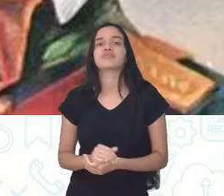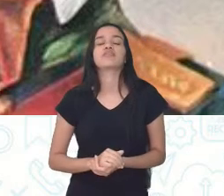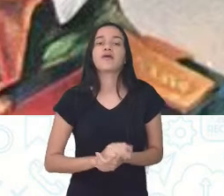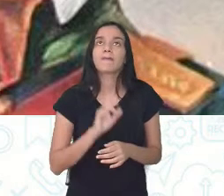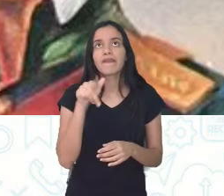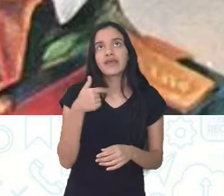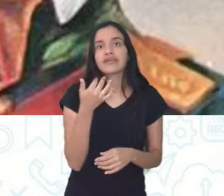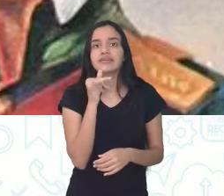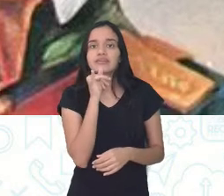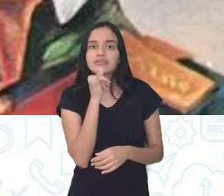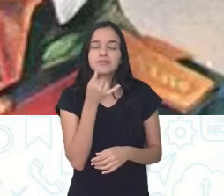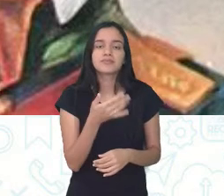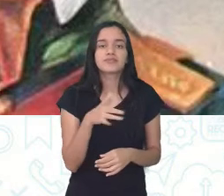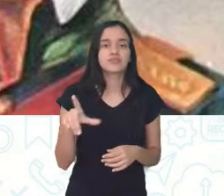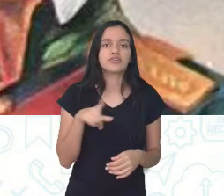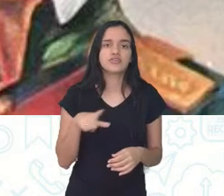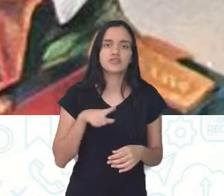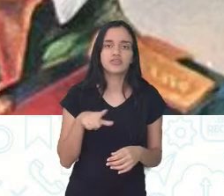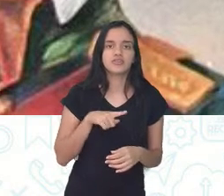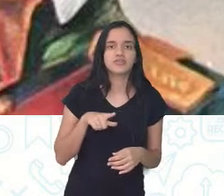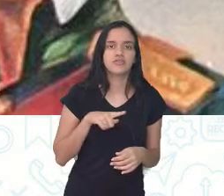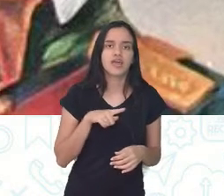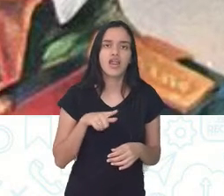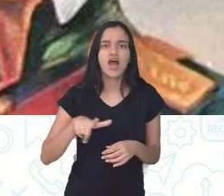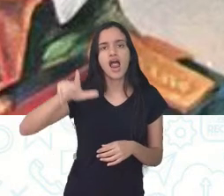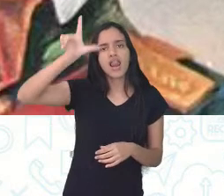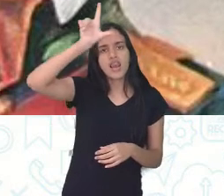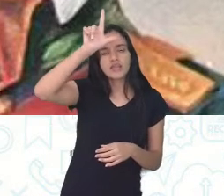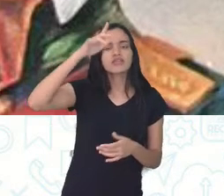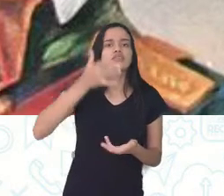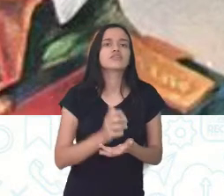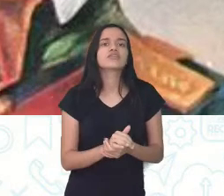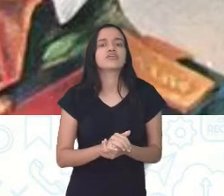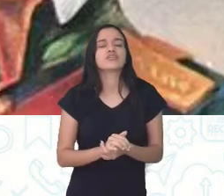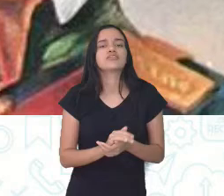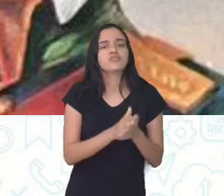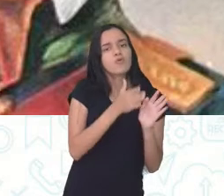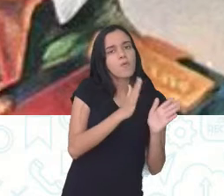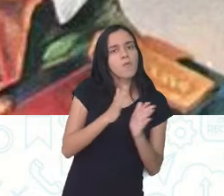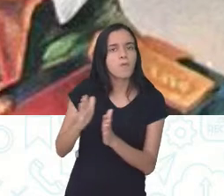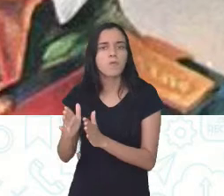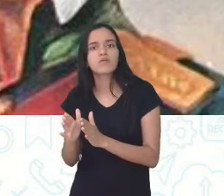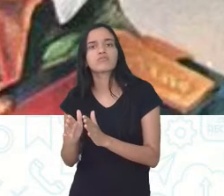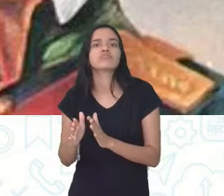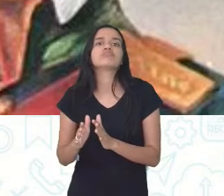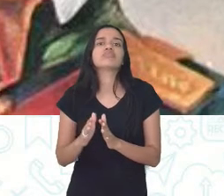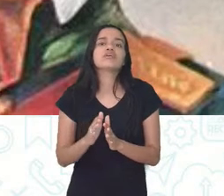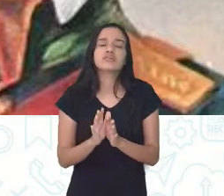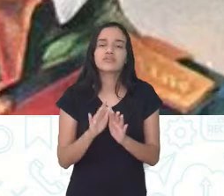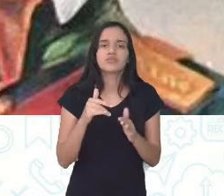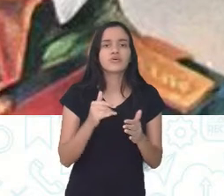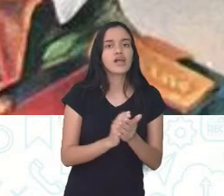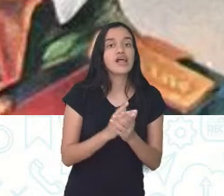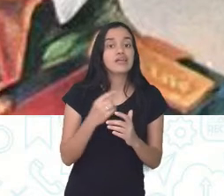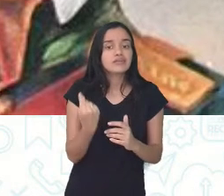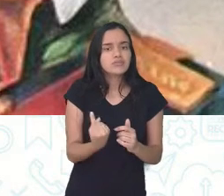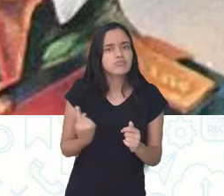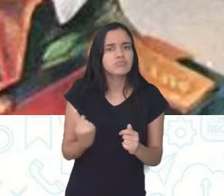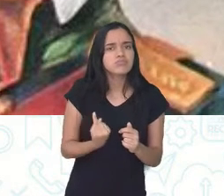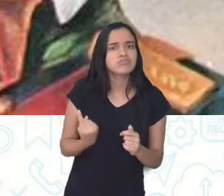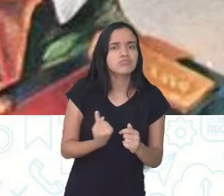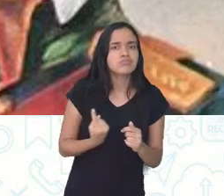que tiveram à frente, né, tiveram liderança diante de todo esse processo aí de independência,